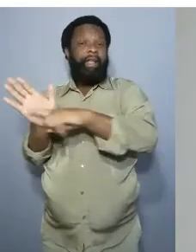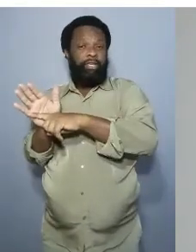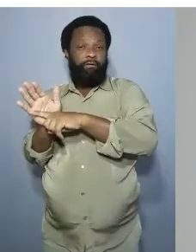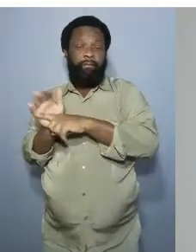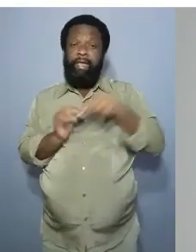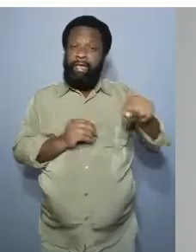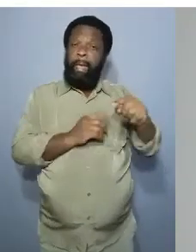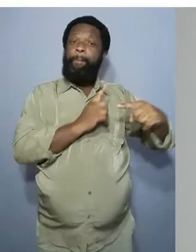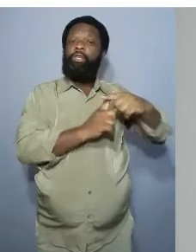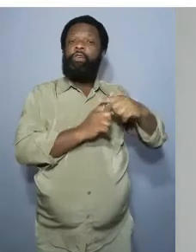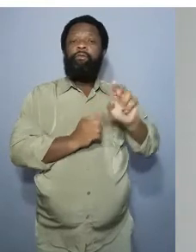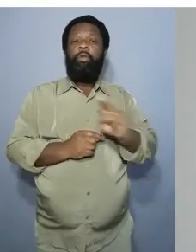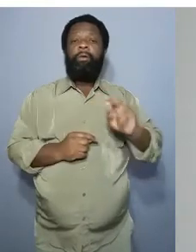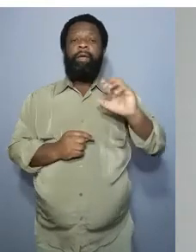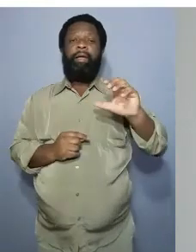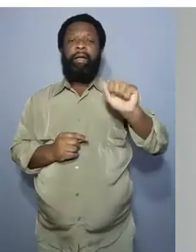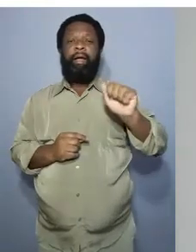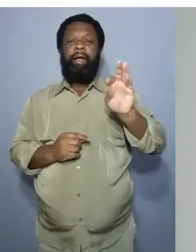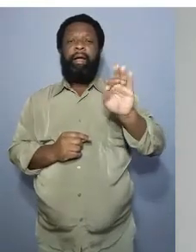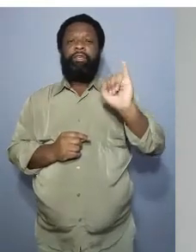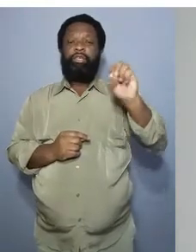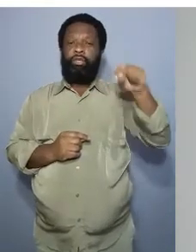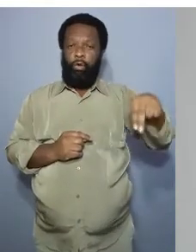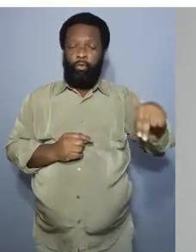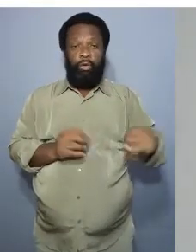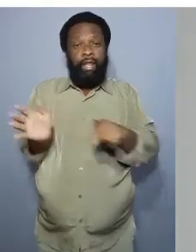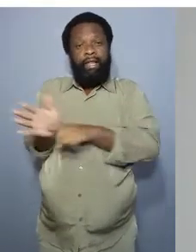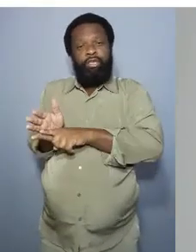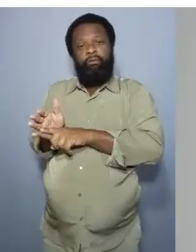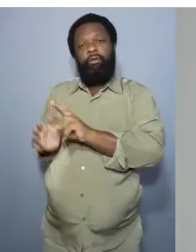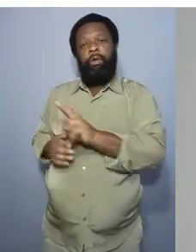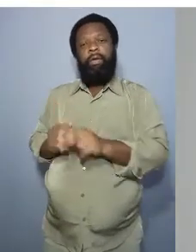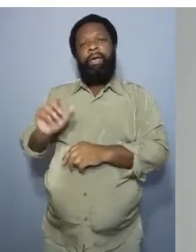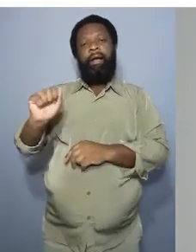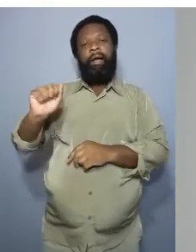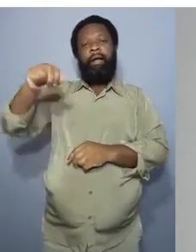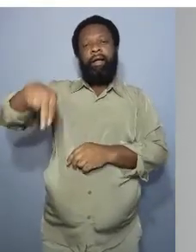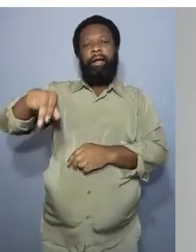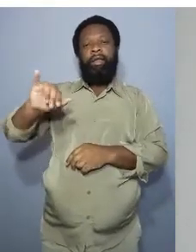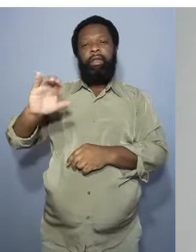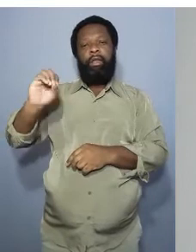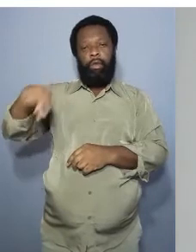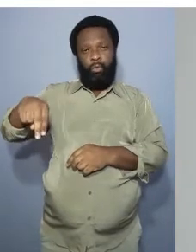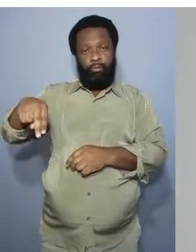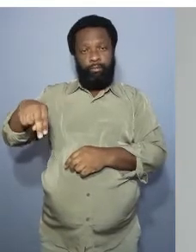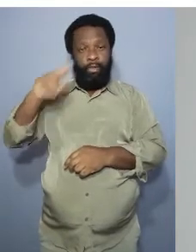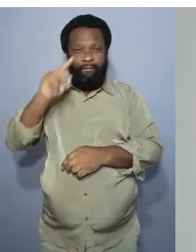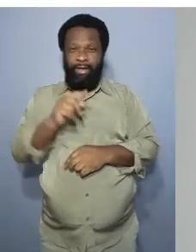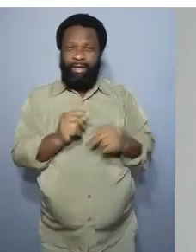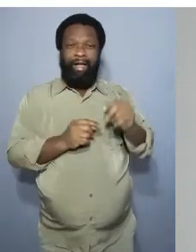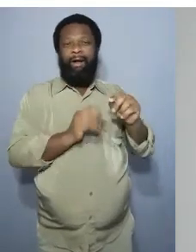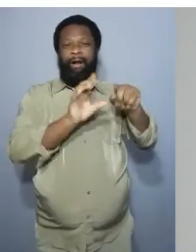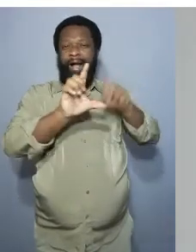íon negativo. O íon positivo é conhecido como cátion e o íon negativo é conhecido como ânion. Então, pessoal, é só a gente